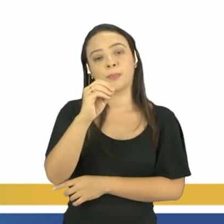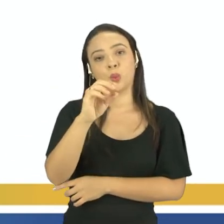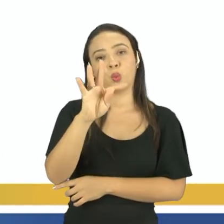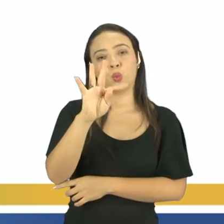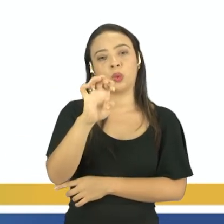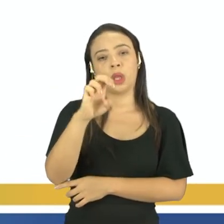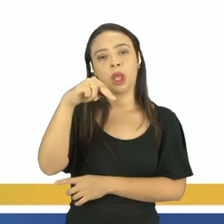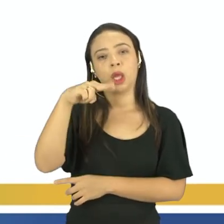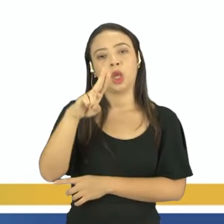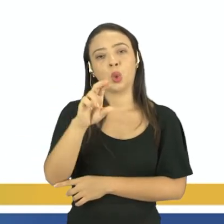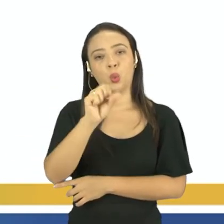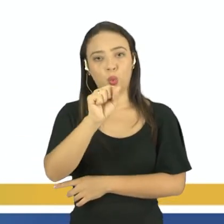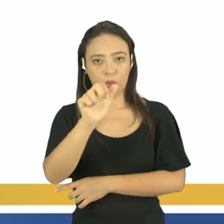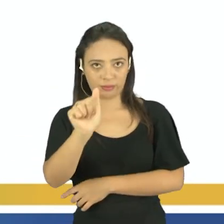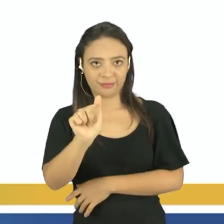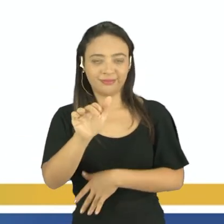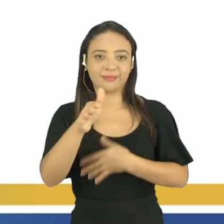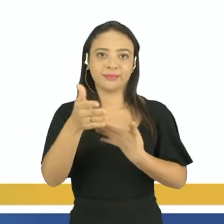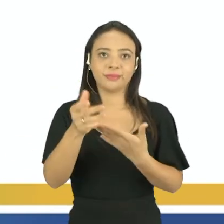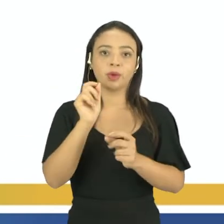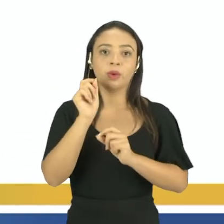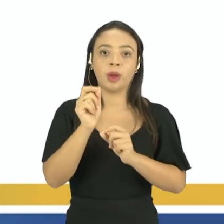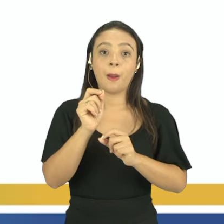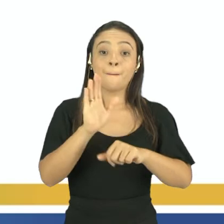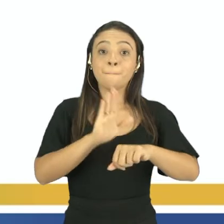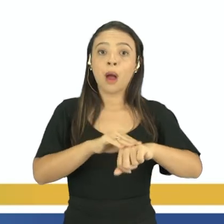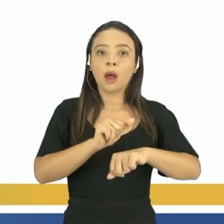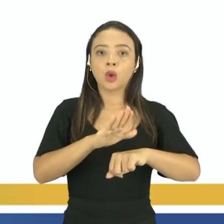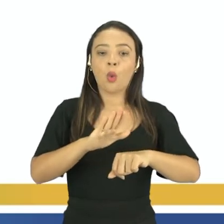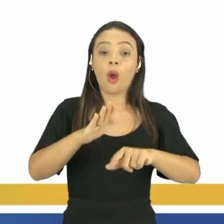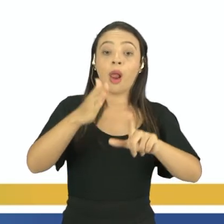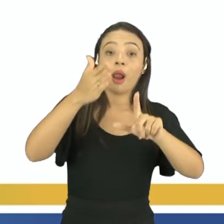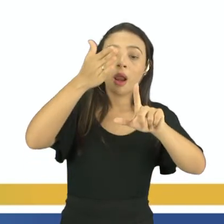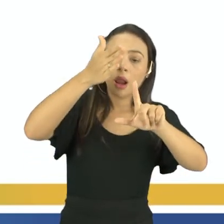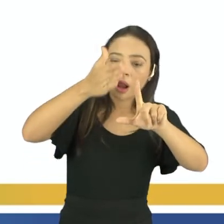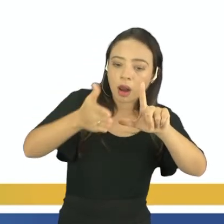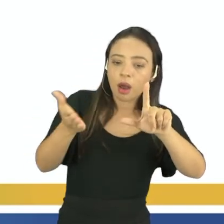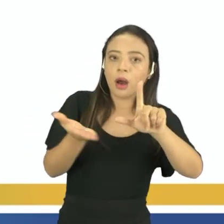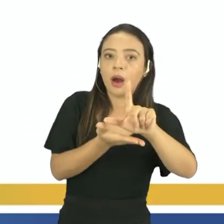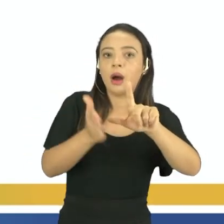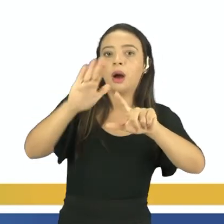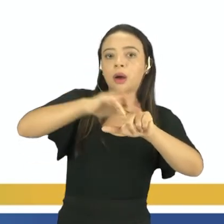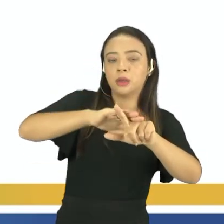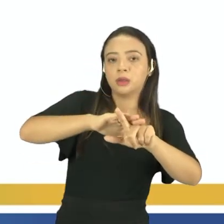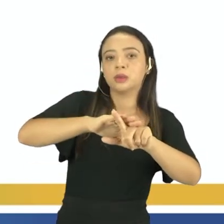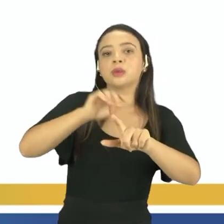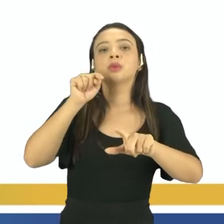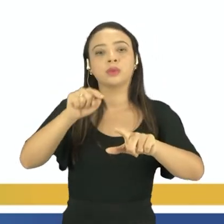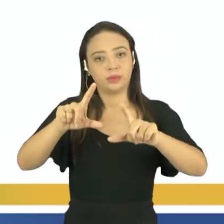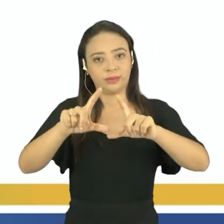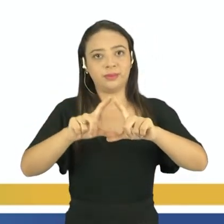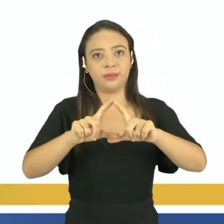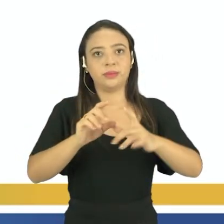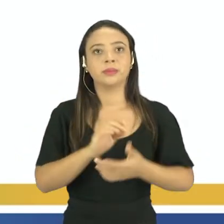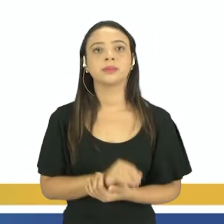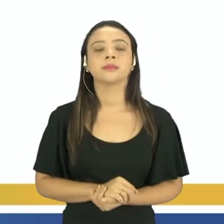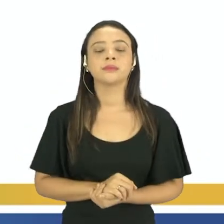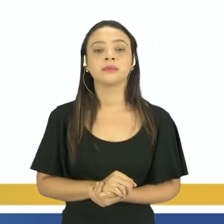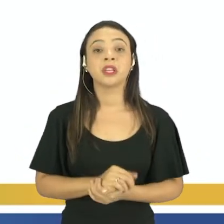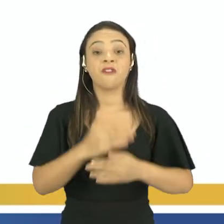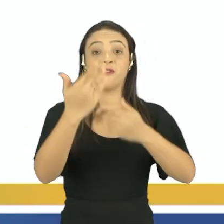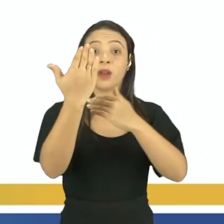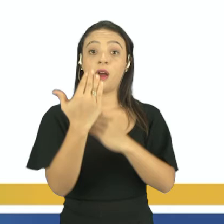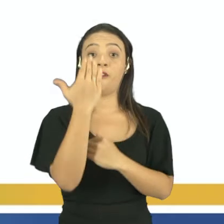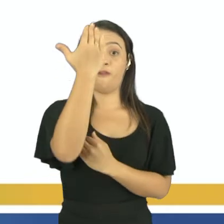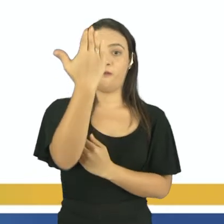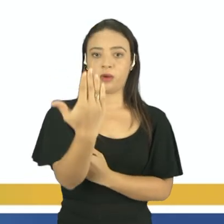aí do nosso triângulo retângulo, vai ser o maior lado desse triângulo, né? Que fica exatamente na frente do ângulo de 90